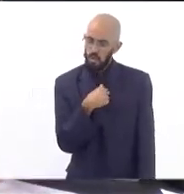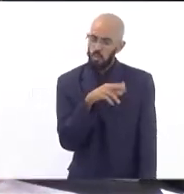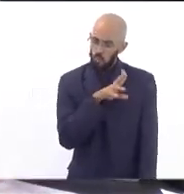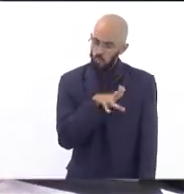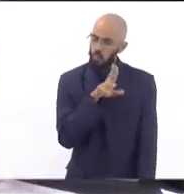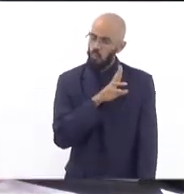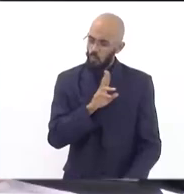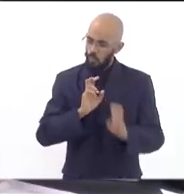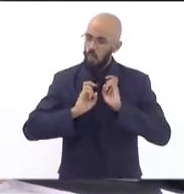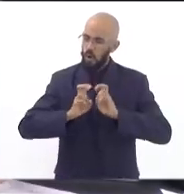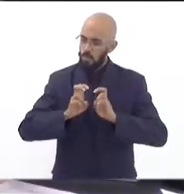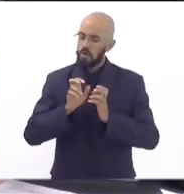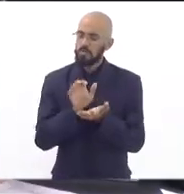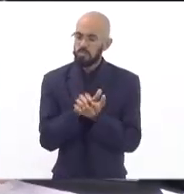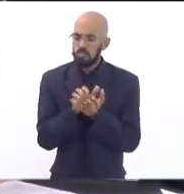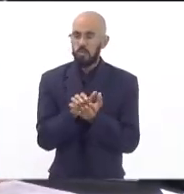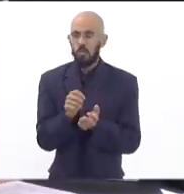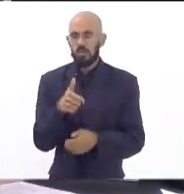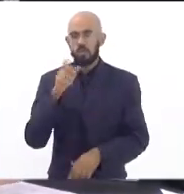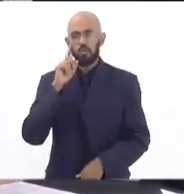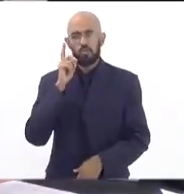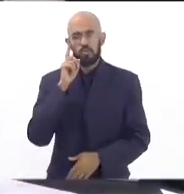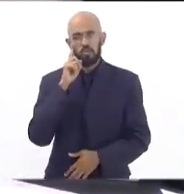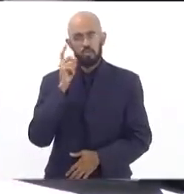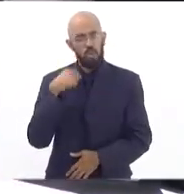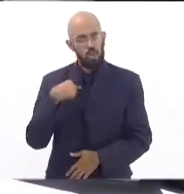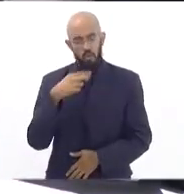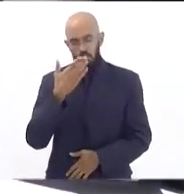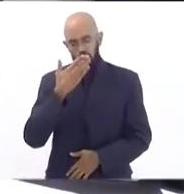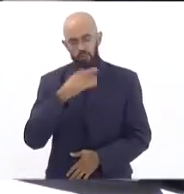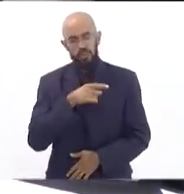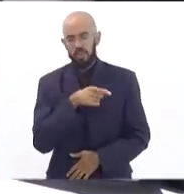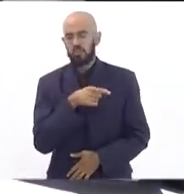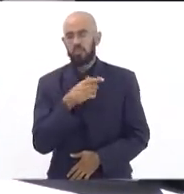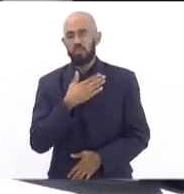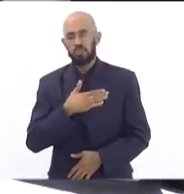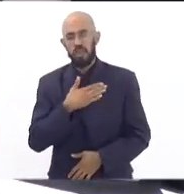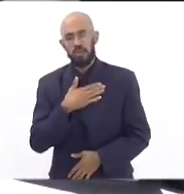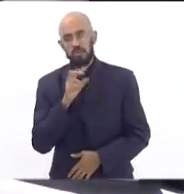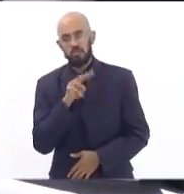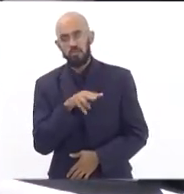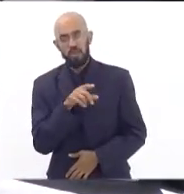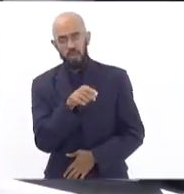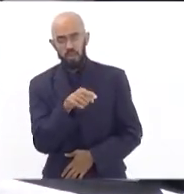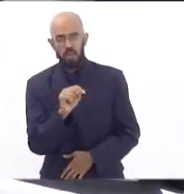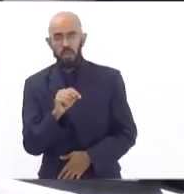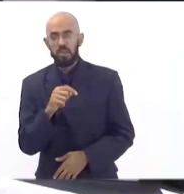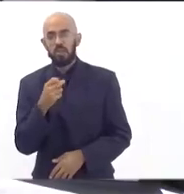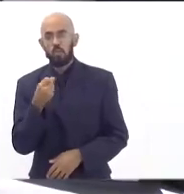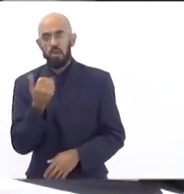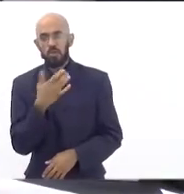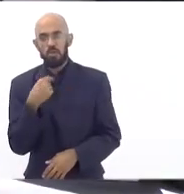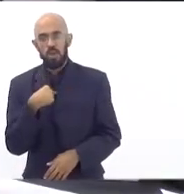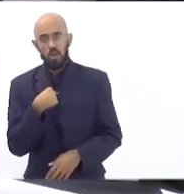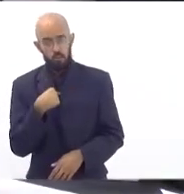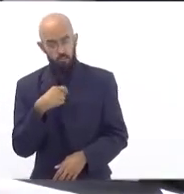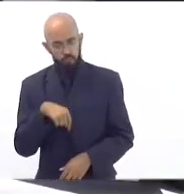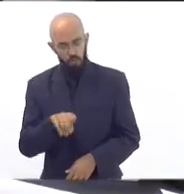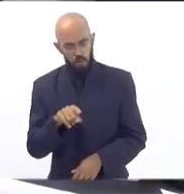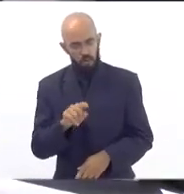ramal para o ramal Santa Cruz praticamente os dias eu não vejo gostaria de ver então da planta das próximas vezes que eu fizer uma